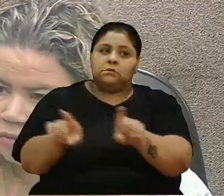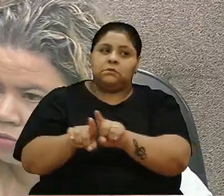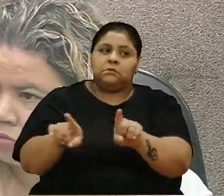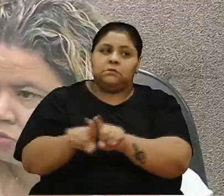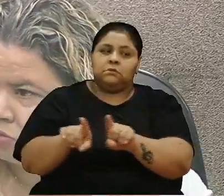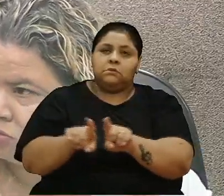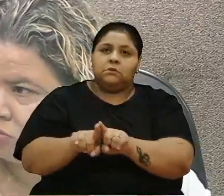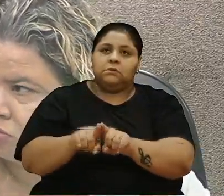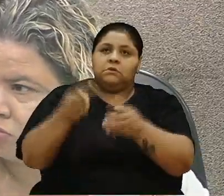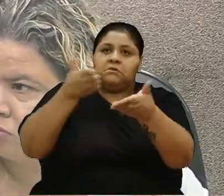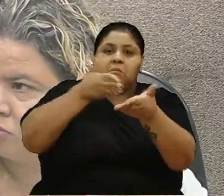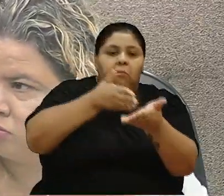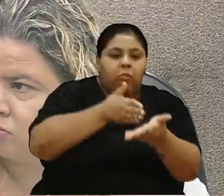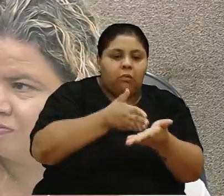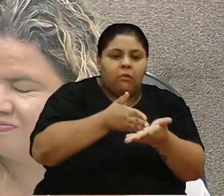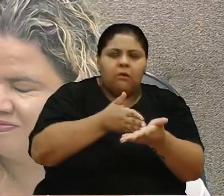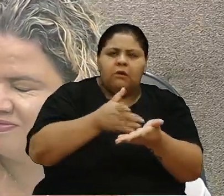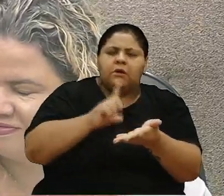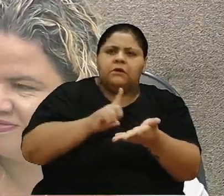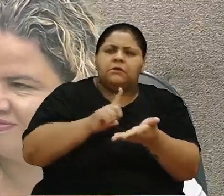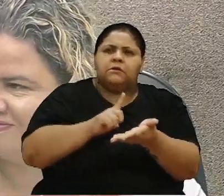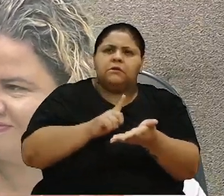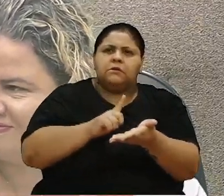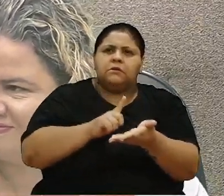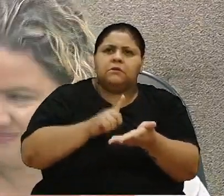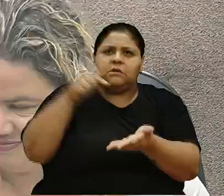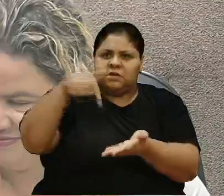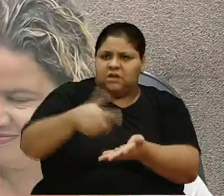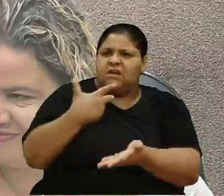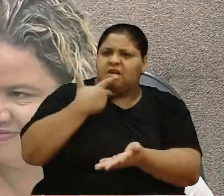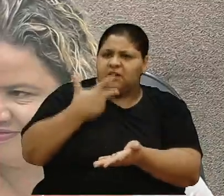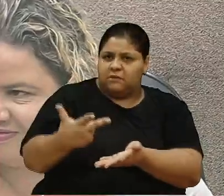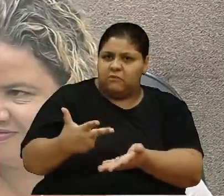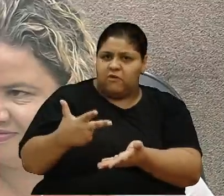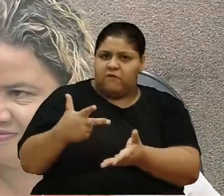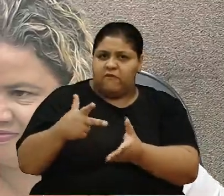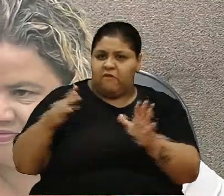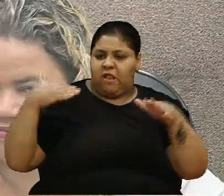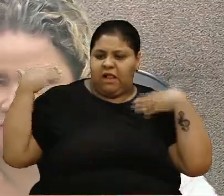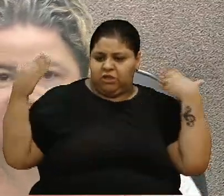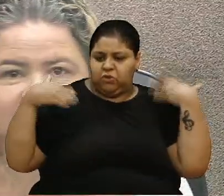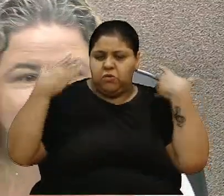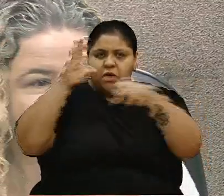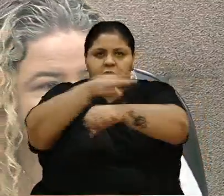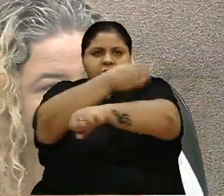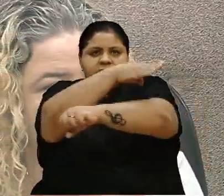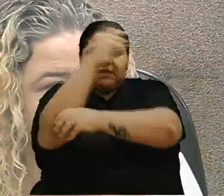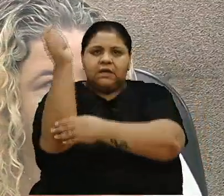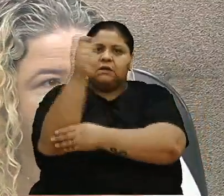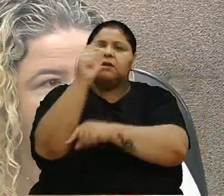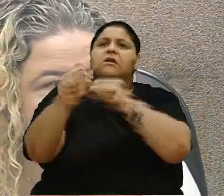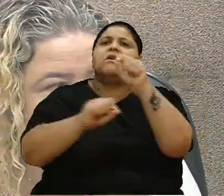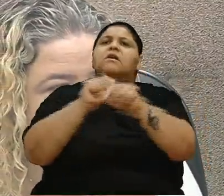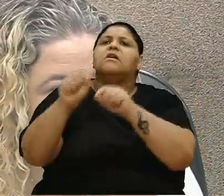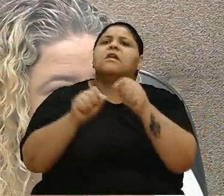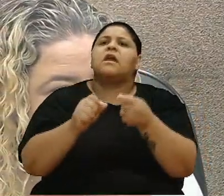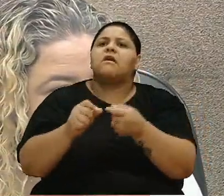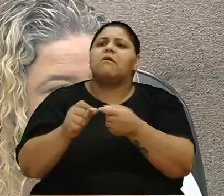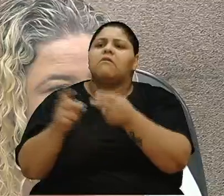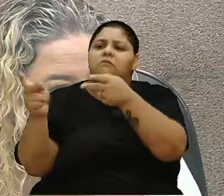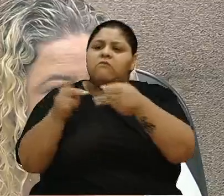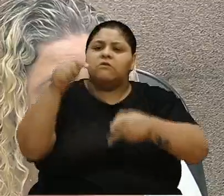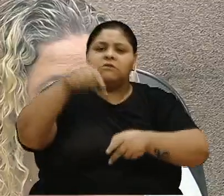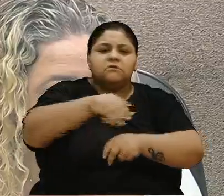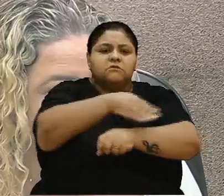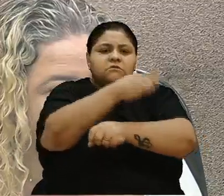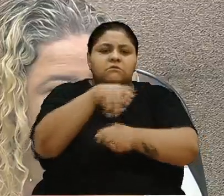teríamos nem a metade da metade das cancelas que nós temos aqui. E aí vem falar de turismo na Serra Gaúcha? Quem é que vai vir fazer turismo na Serra